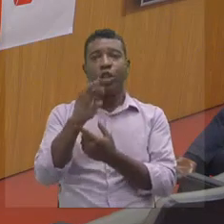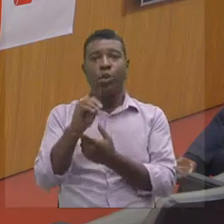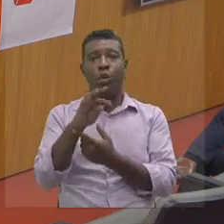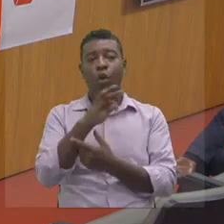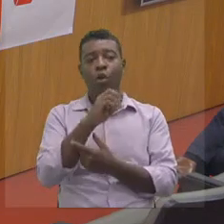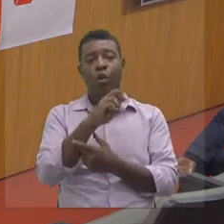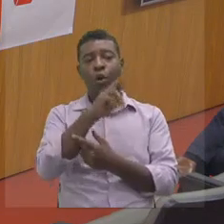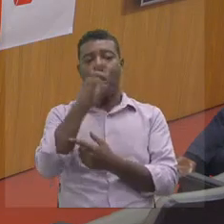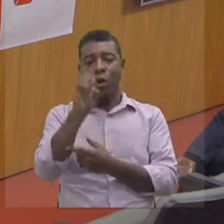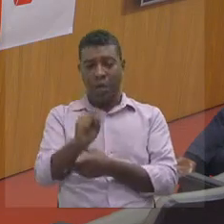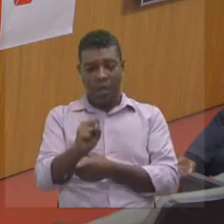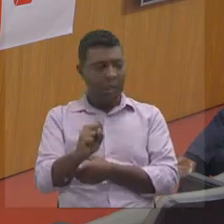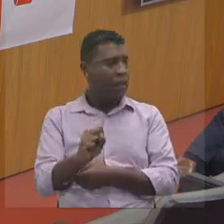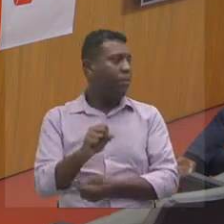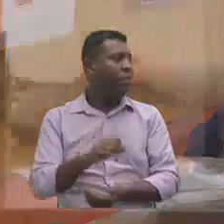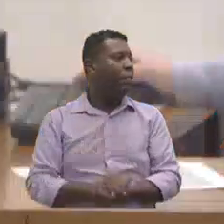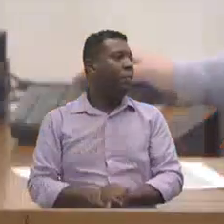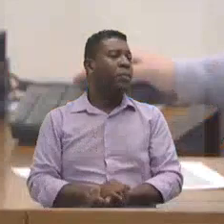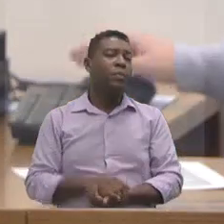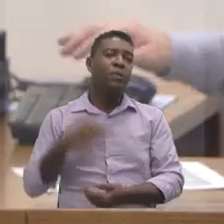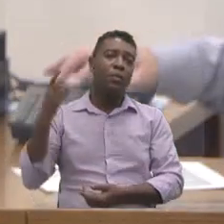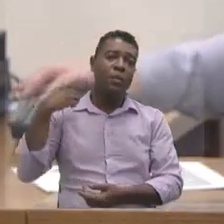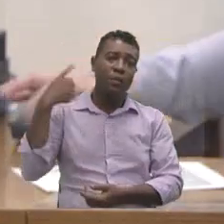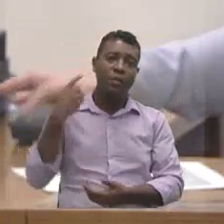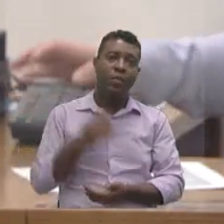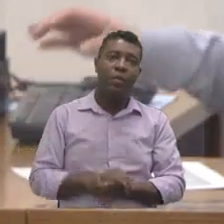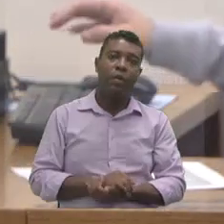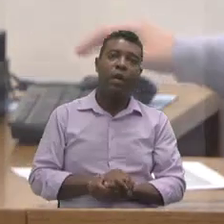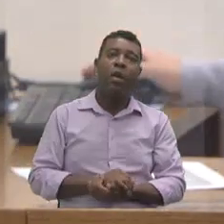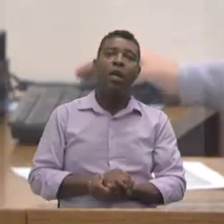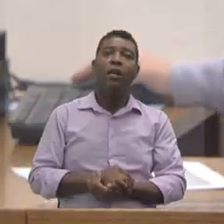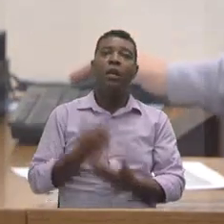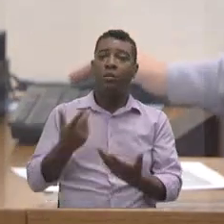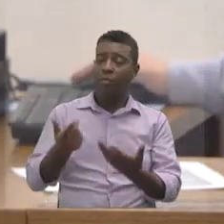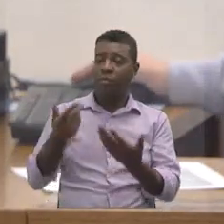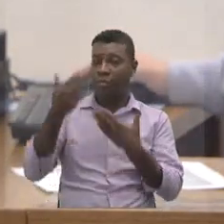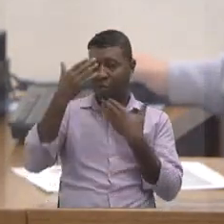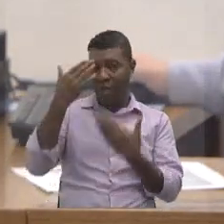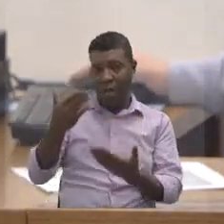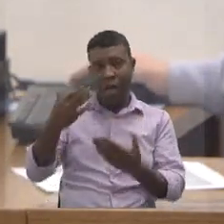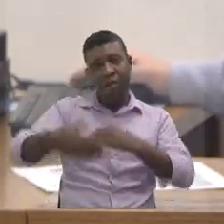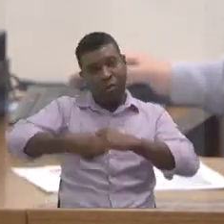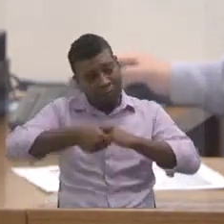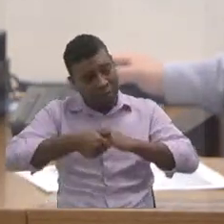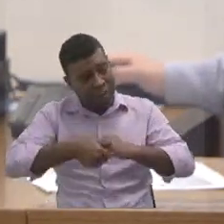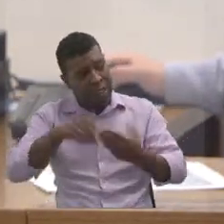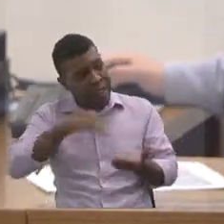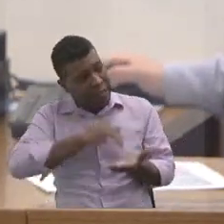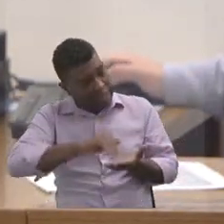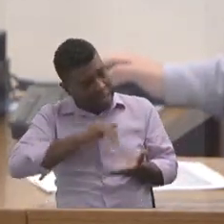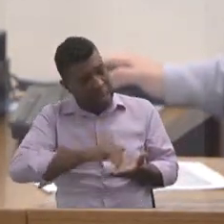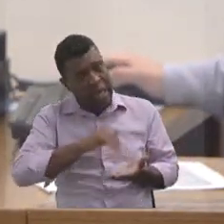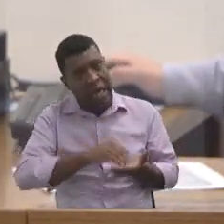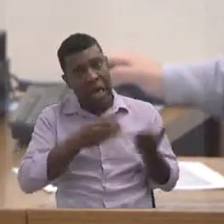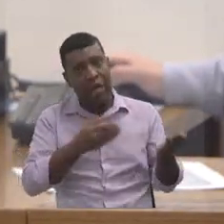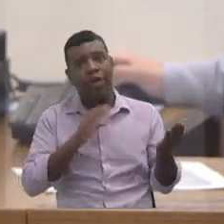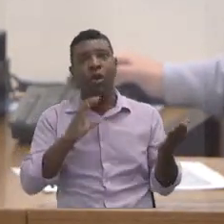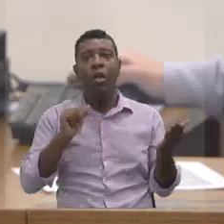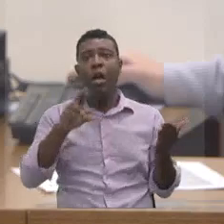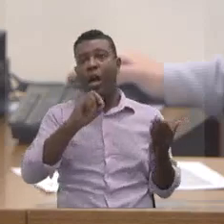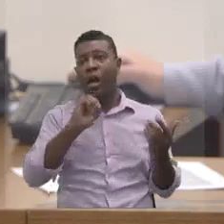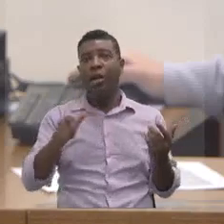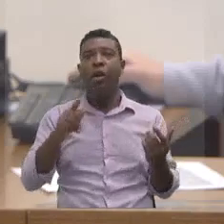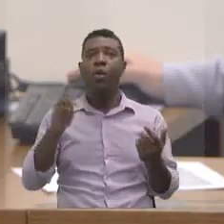Presidente Cristiano Silveira cumprimentar aqui nosso secretário Rodrigo do Dr também Carol Breno